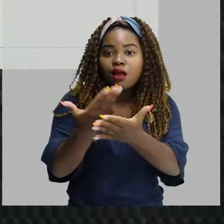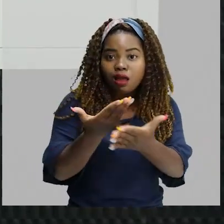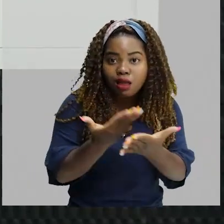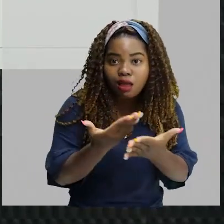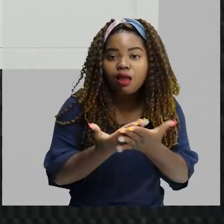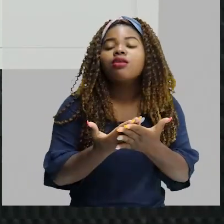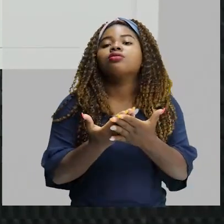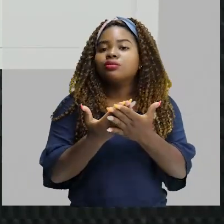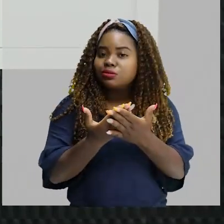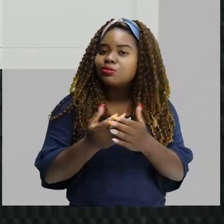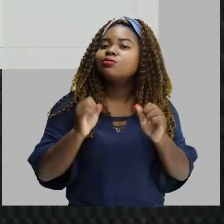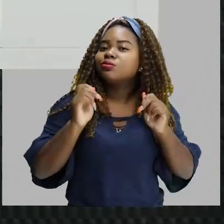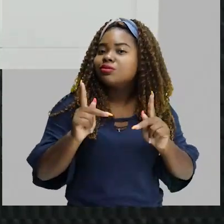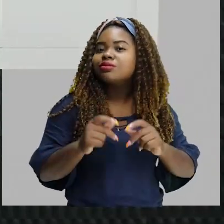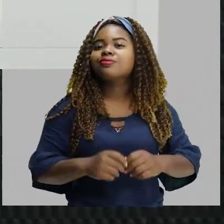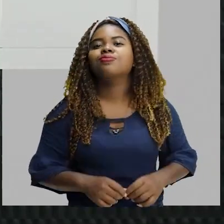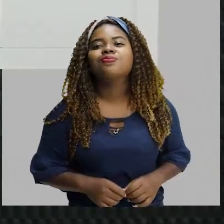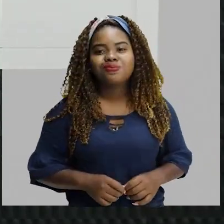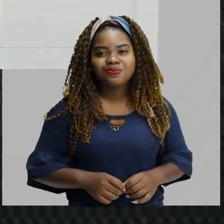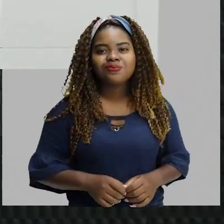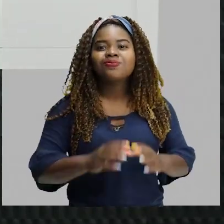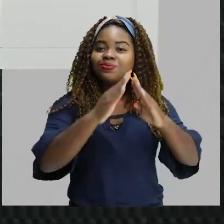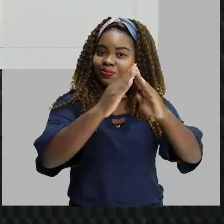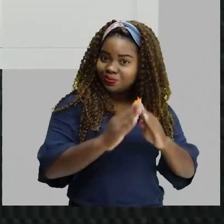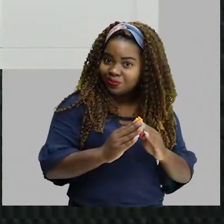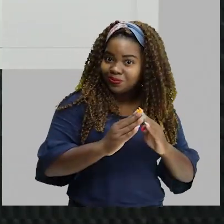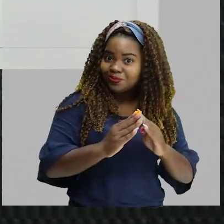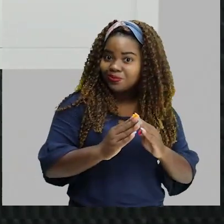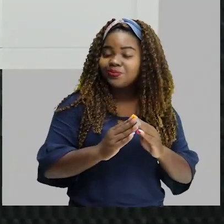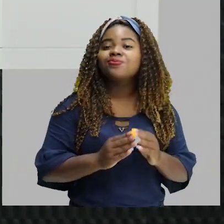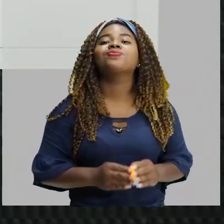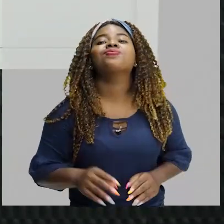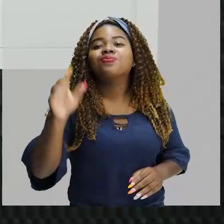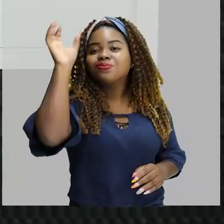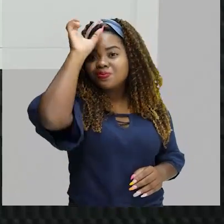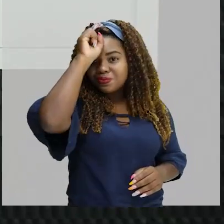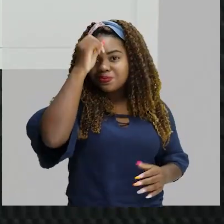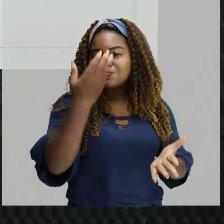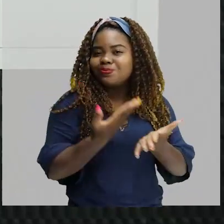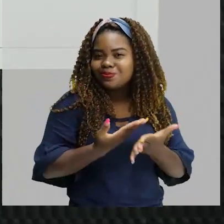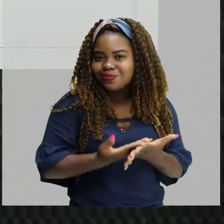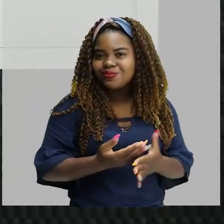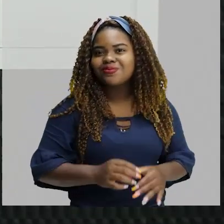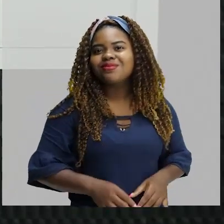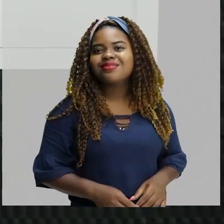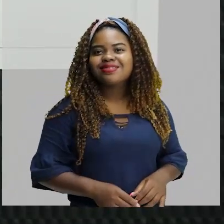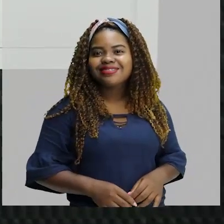e estar conosco sempre, tá? Fique em casa, fique conosco e fique estudando.